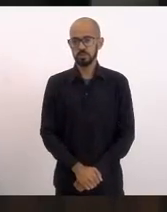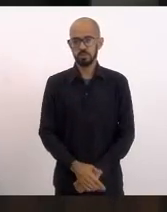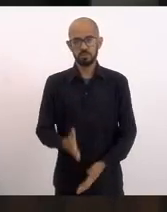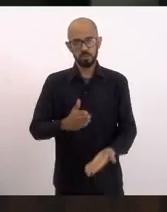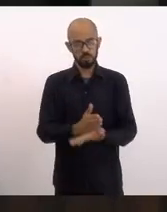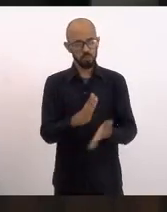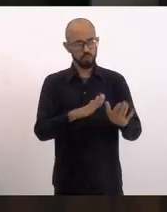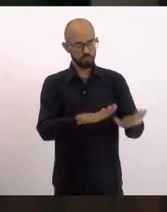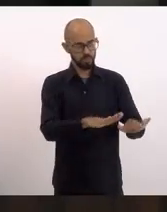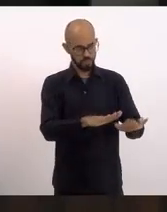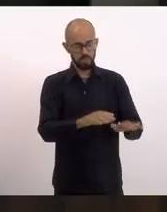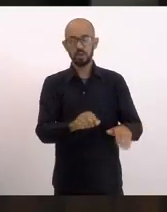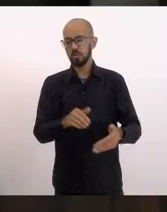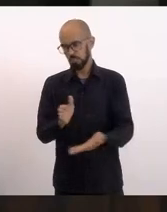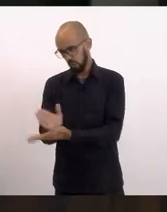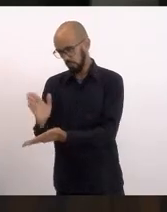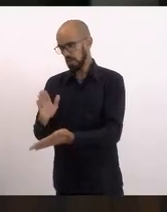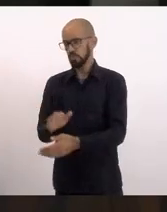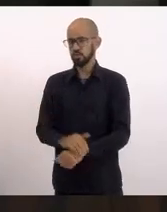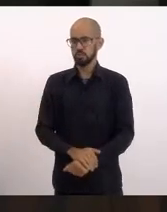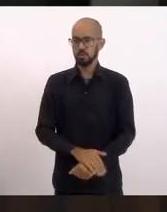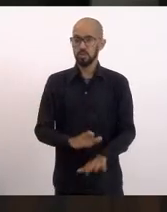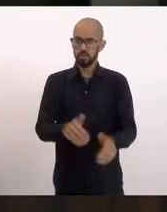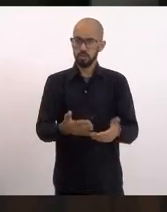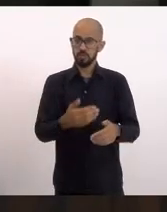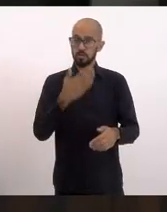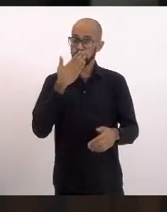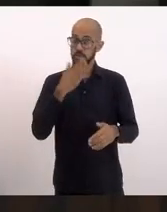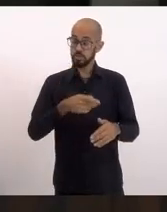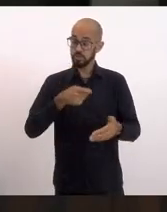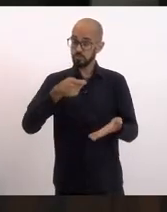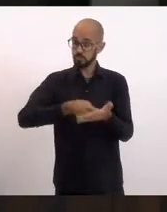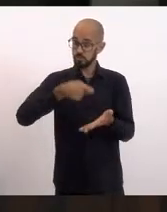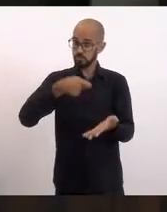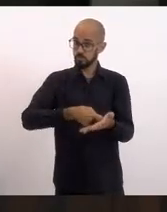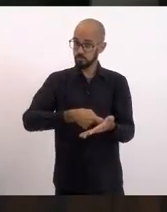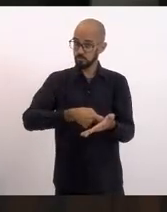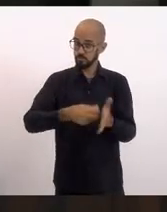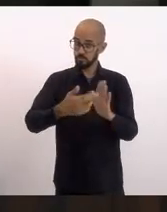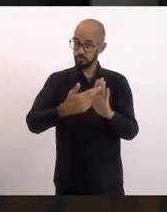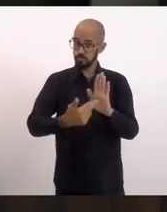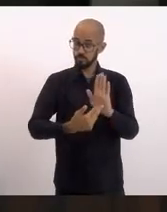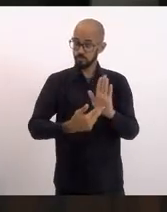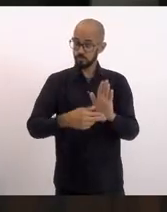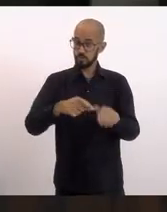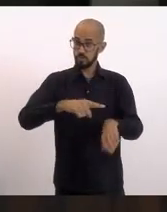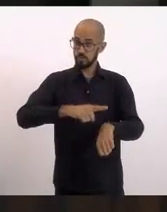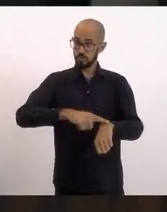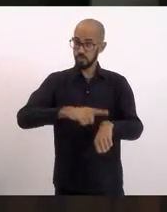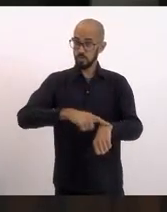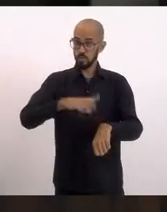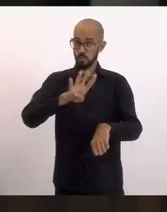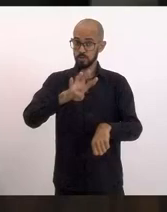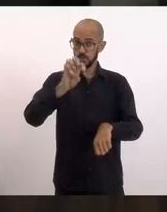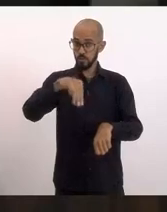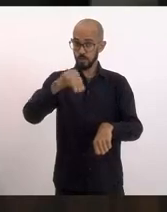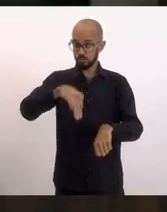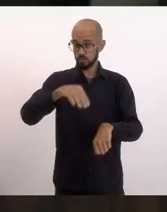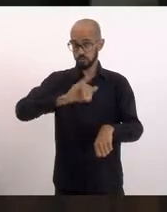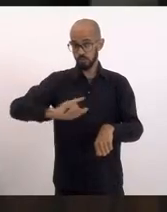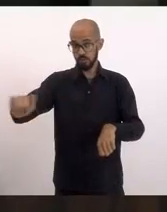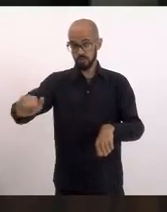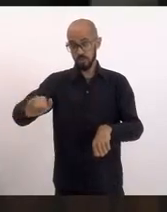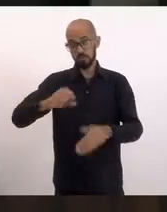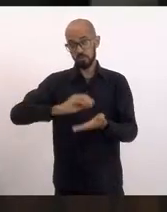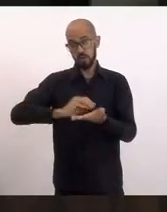aprovam, parece como estão aprovados. Então, eu serei rigoroso no relógio. Aos 4 minutos, eu vou anunciar que falta